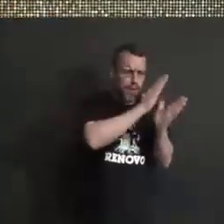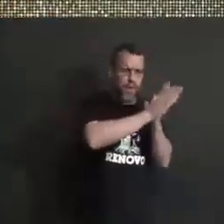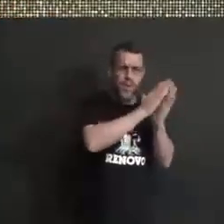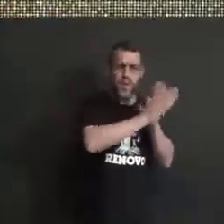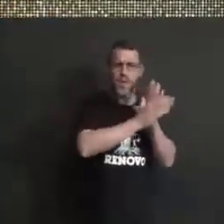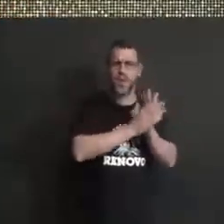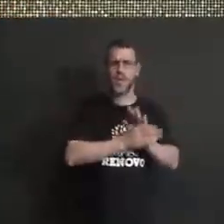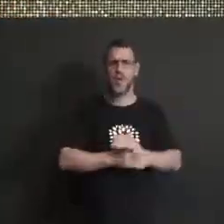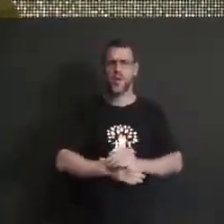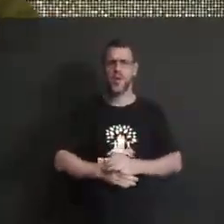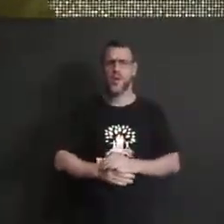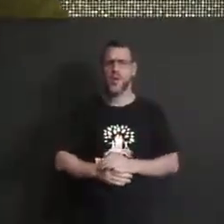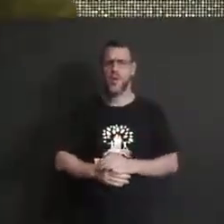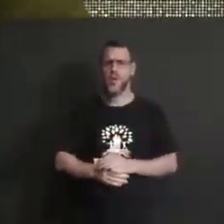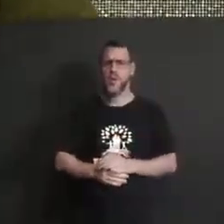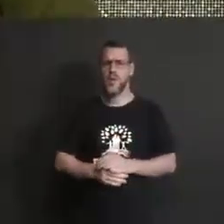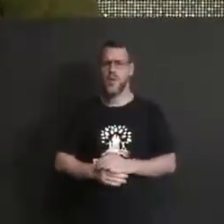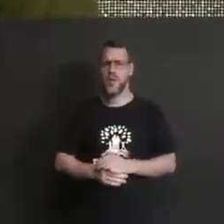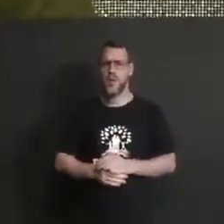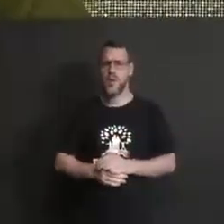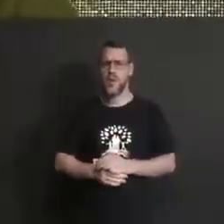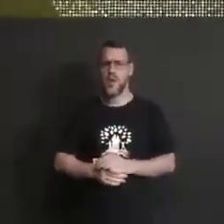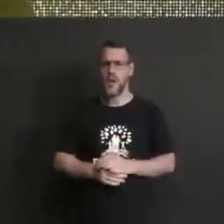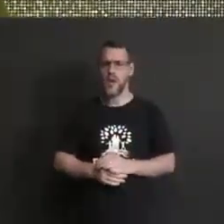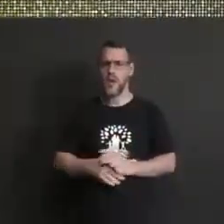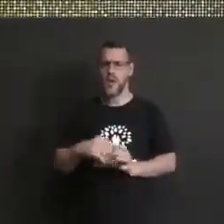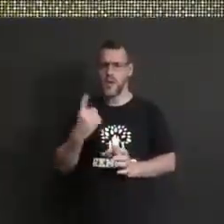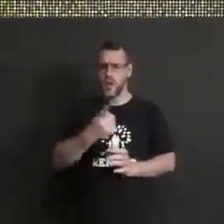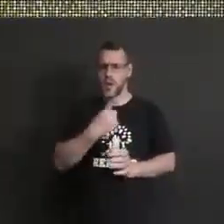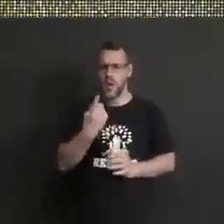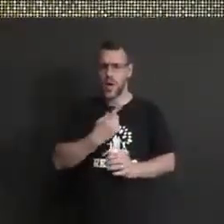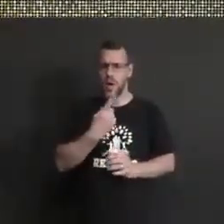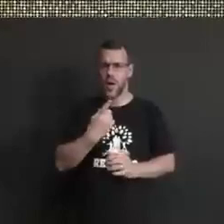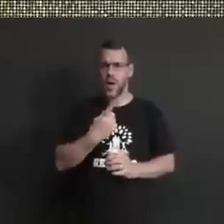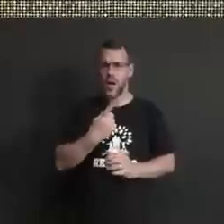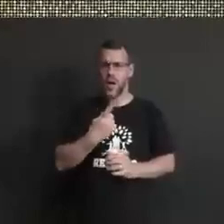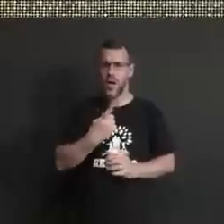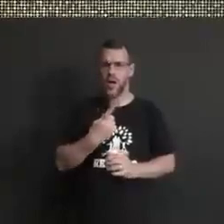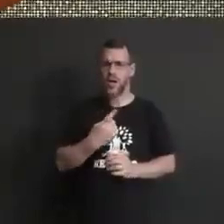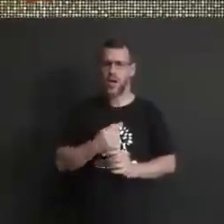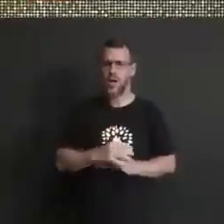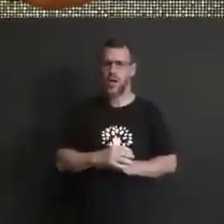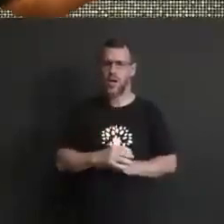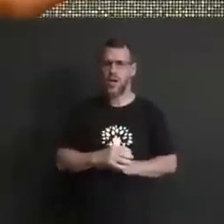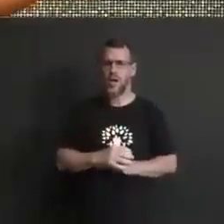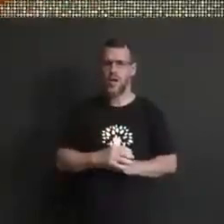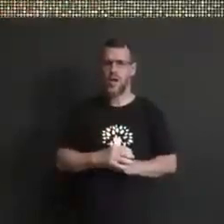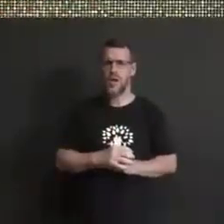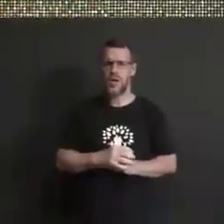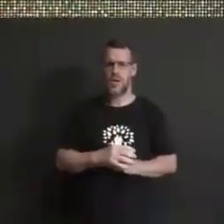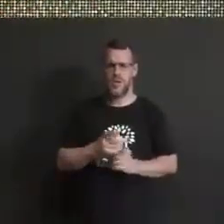fazendo desentendido. Como nós nos fazemos desentendido hoje? Não, não é comigo.